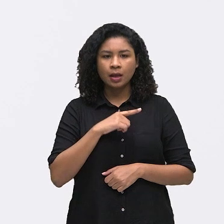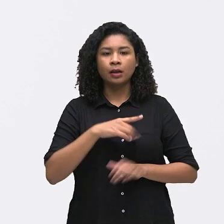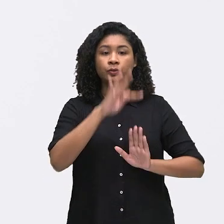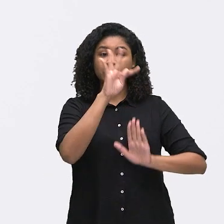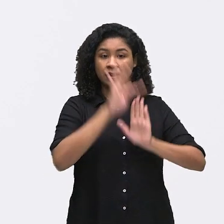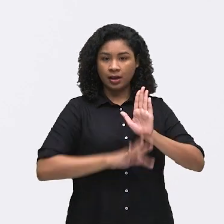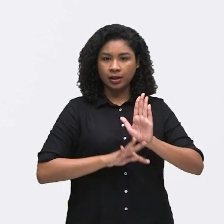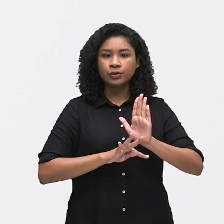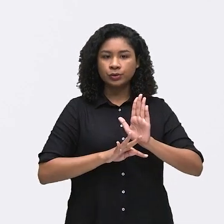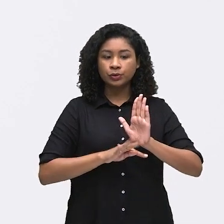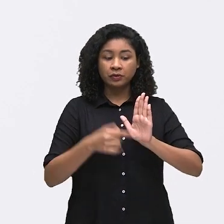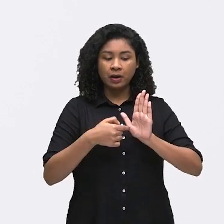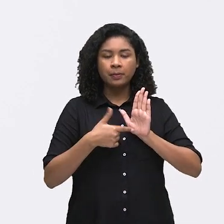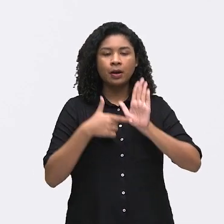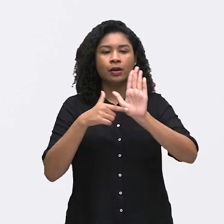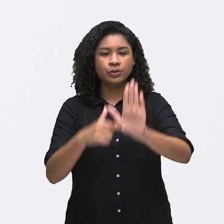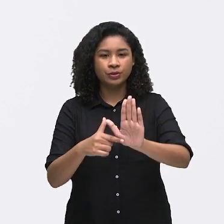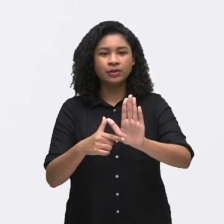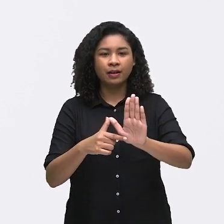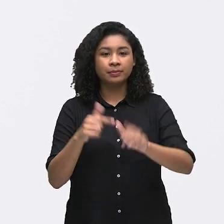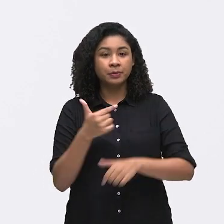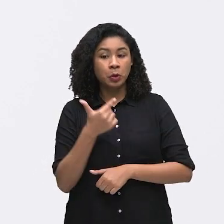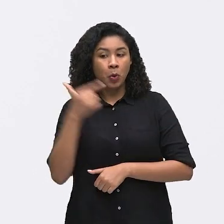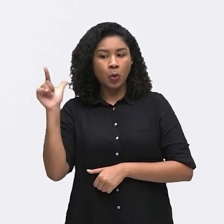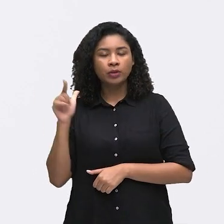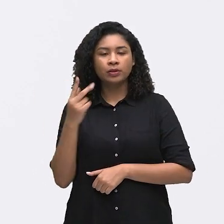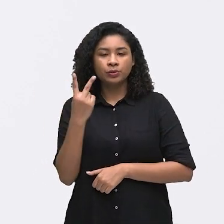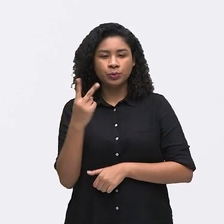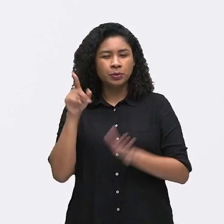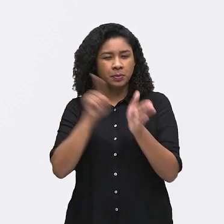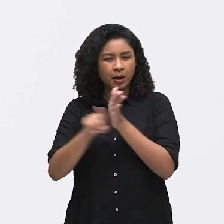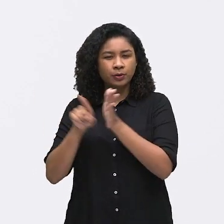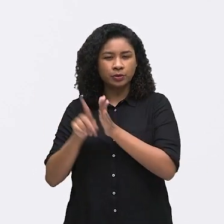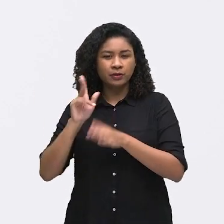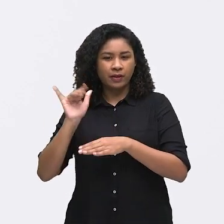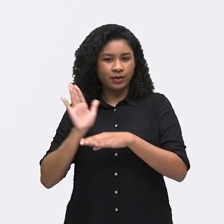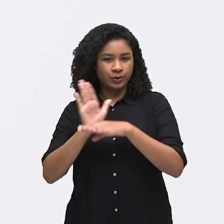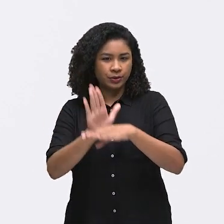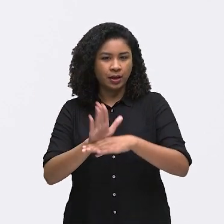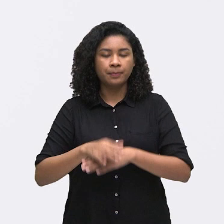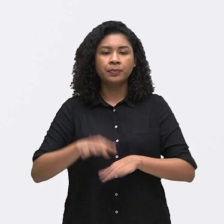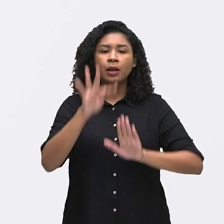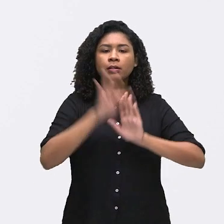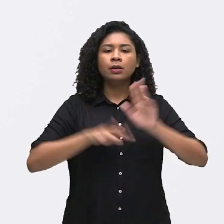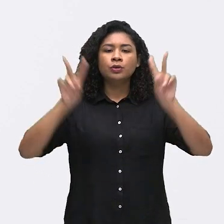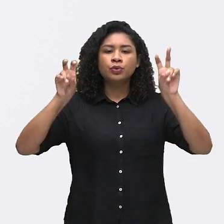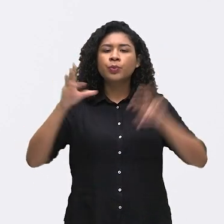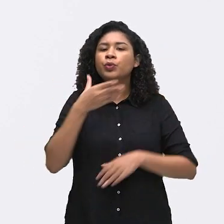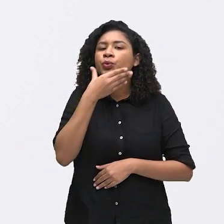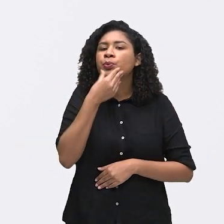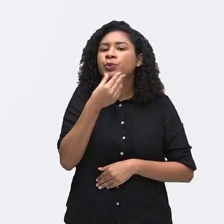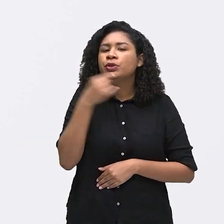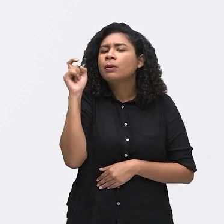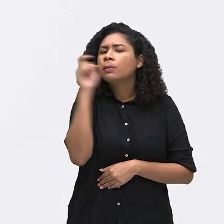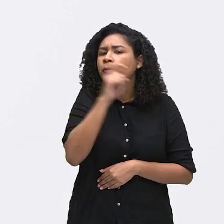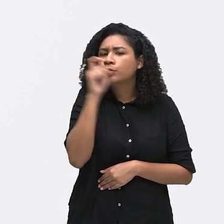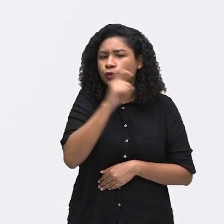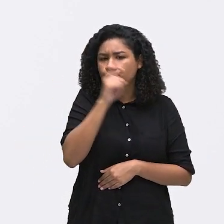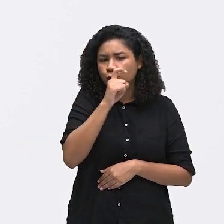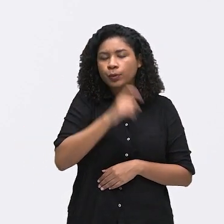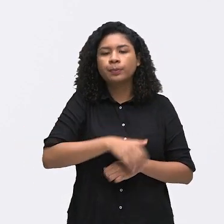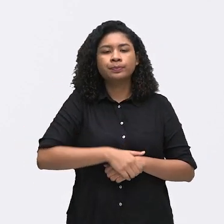para 2 questões. Vamos lá? Olha aí, você vai ler esse texto, o menino que mentia, vai ler o texto